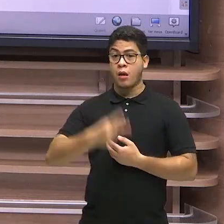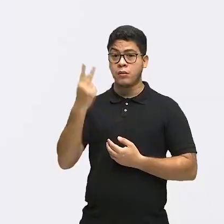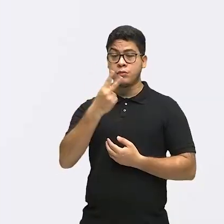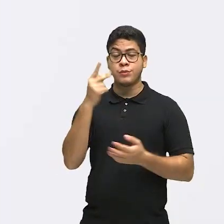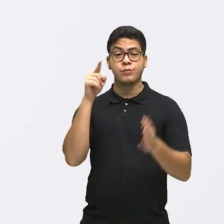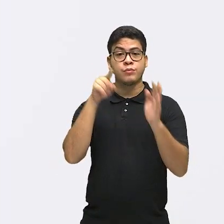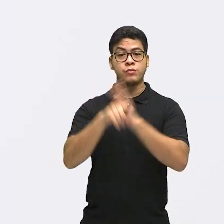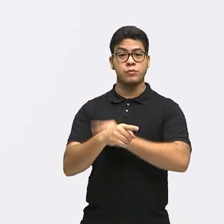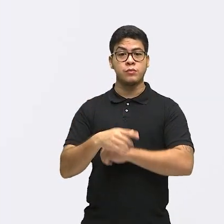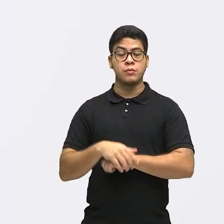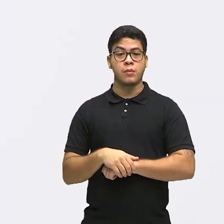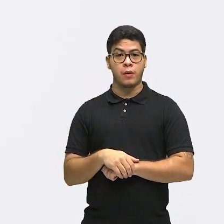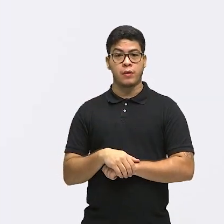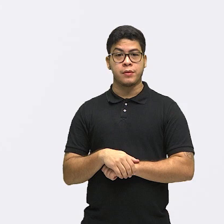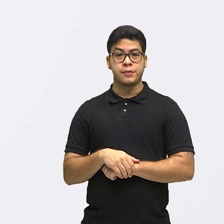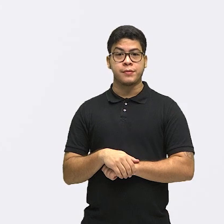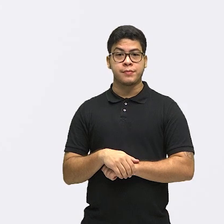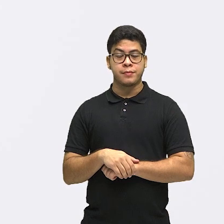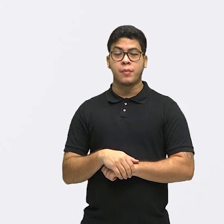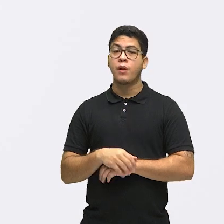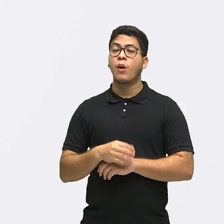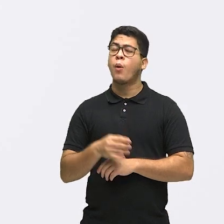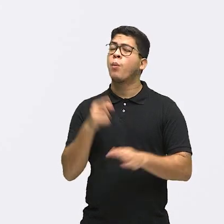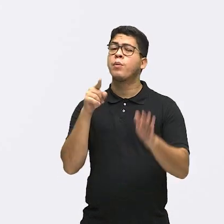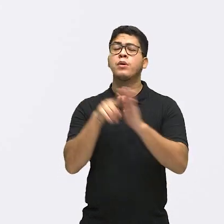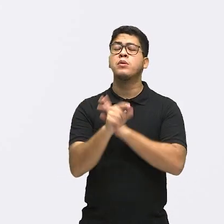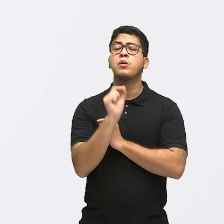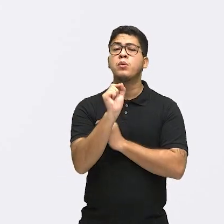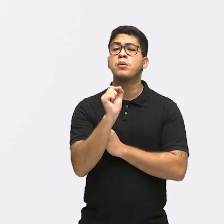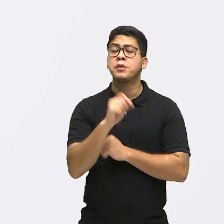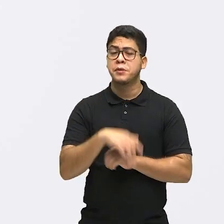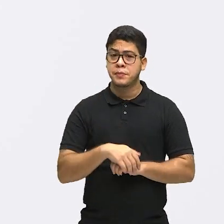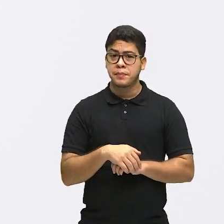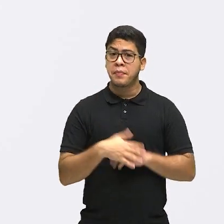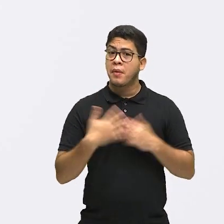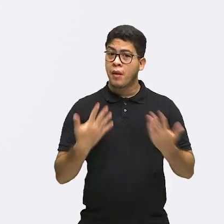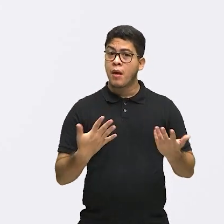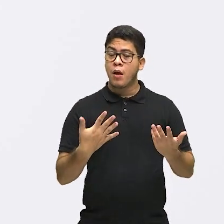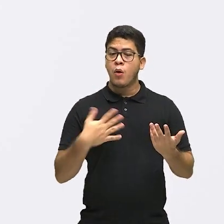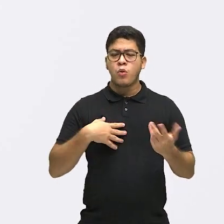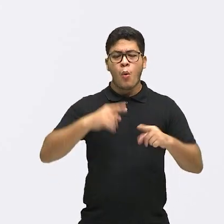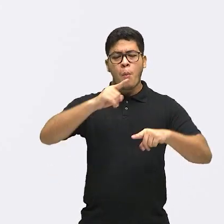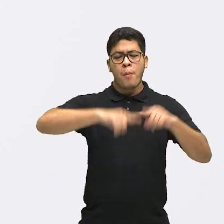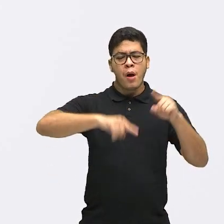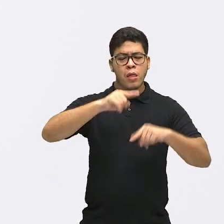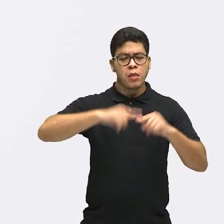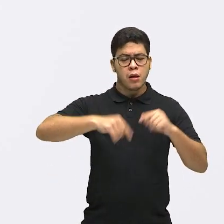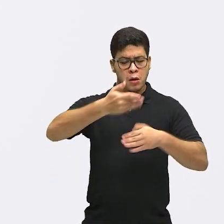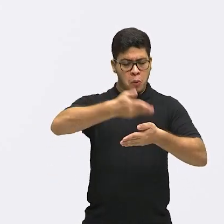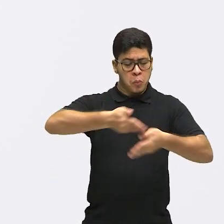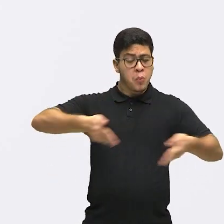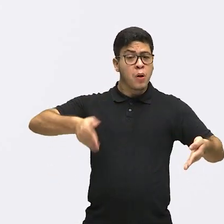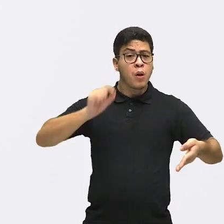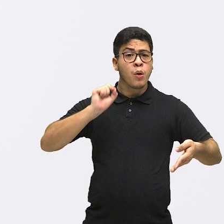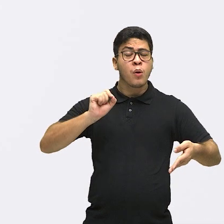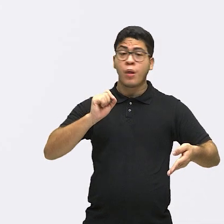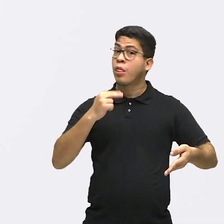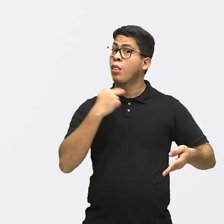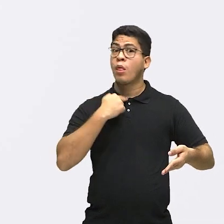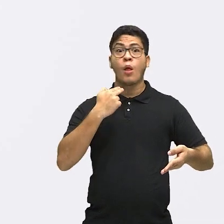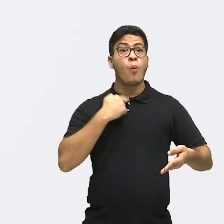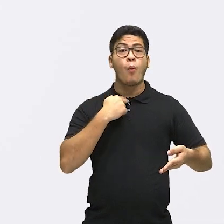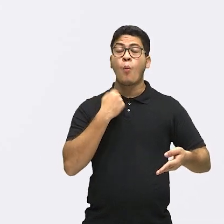segunda questão? Olha só, na segunda questão eu disse o seguinte: dos materiais abaixo, qual material não pode ser reciclado?